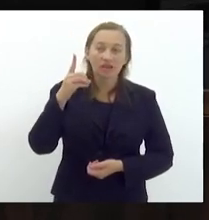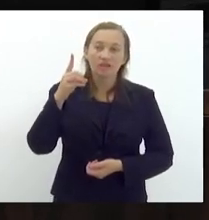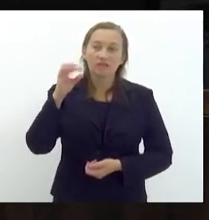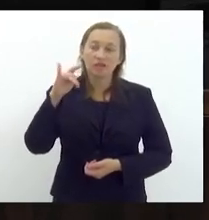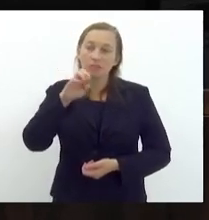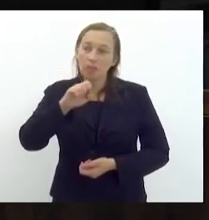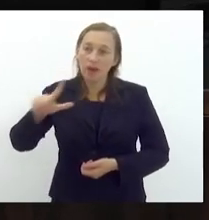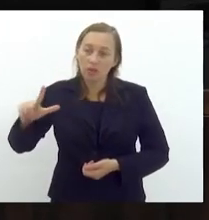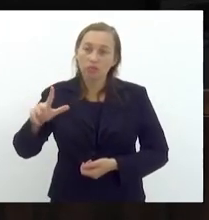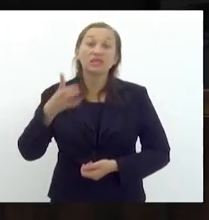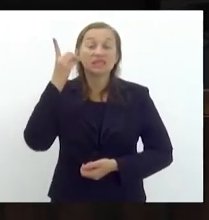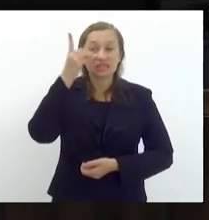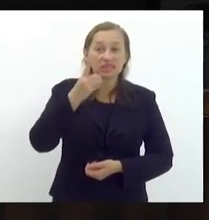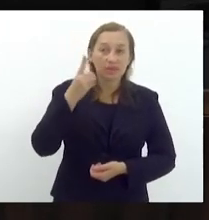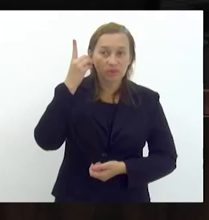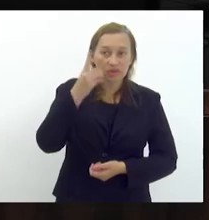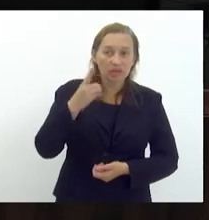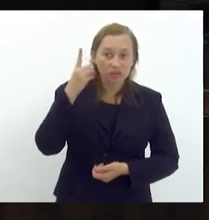poubel